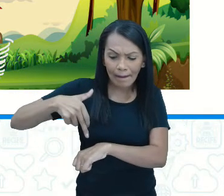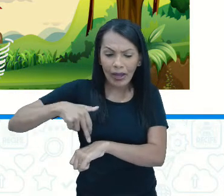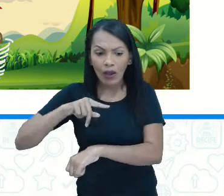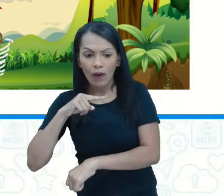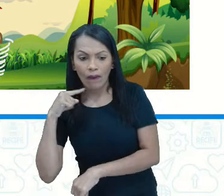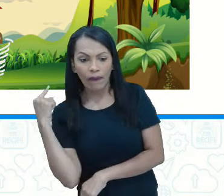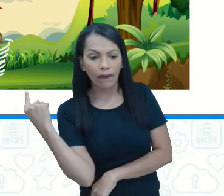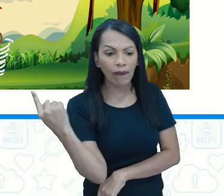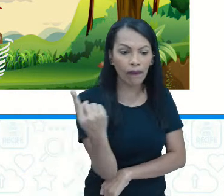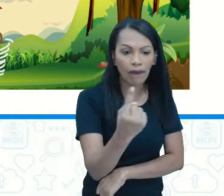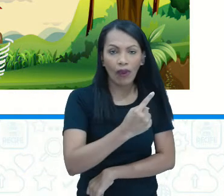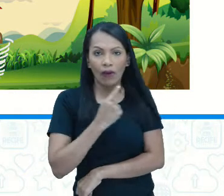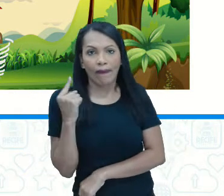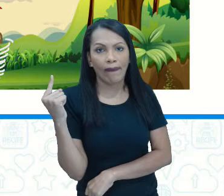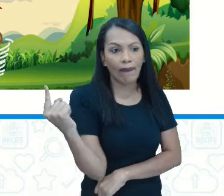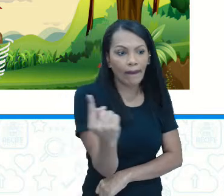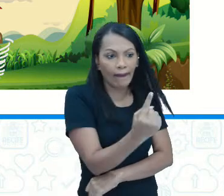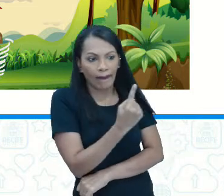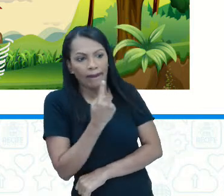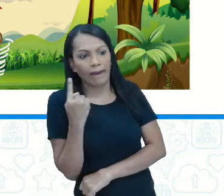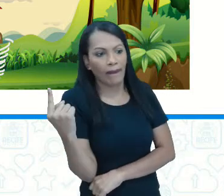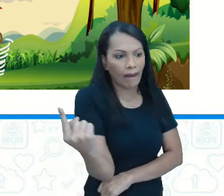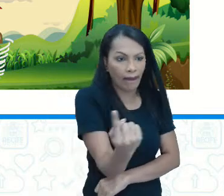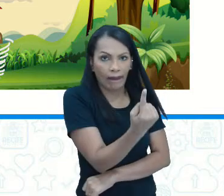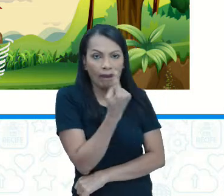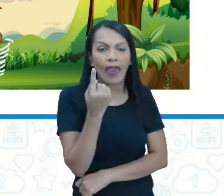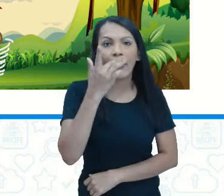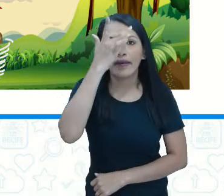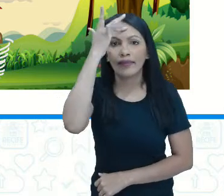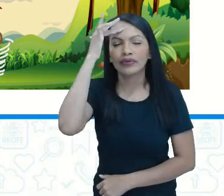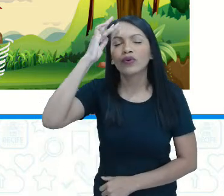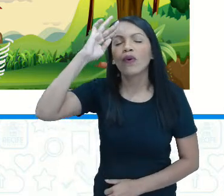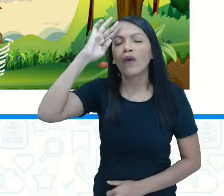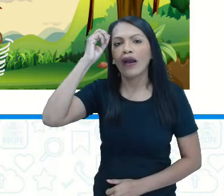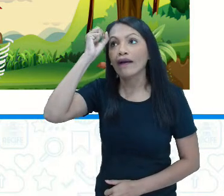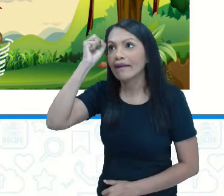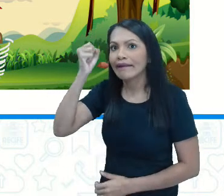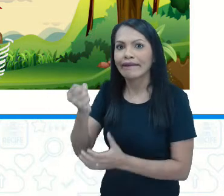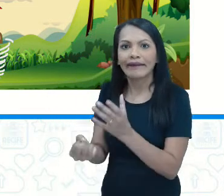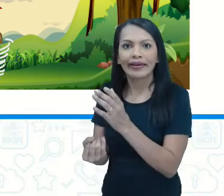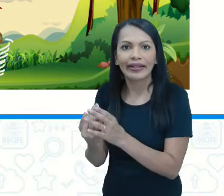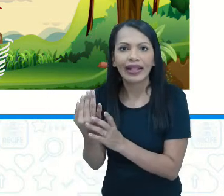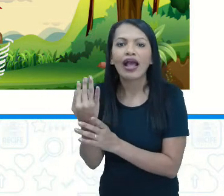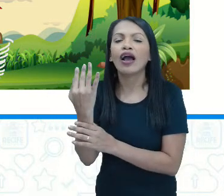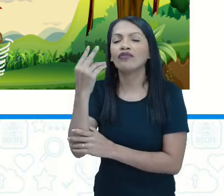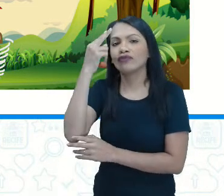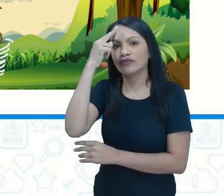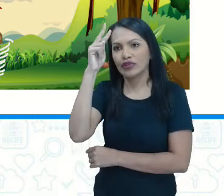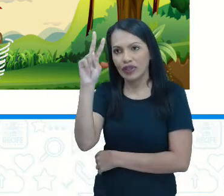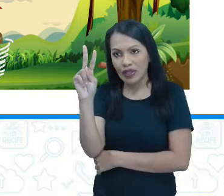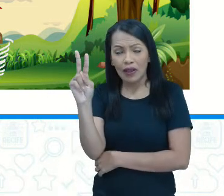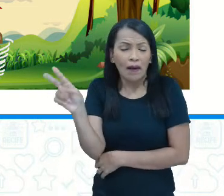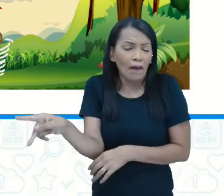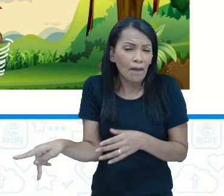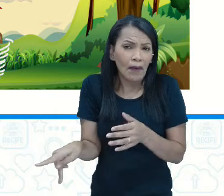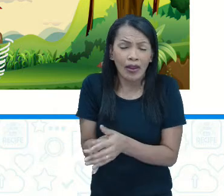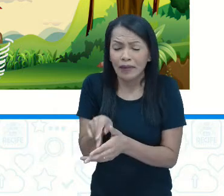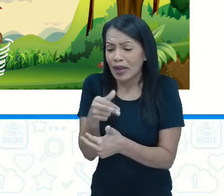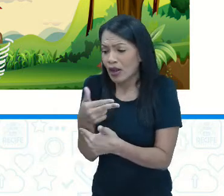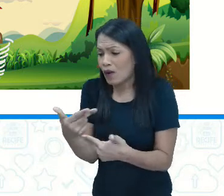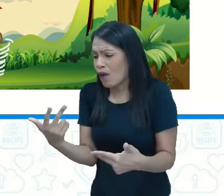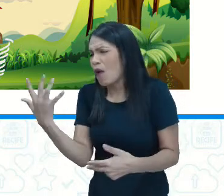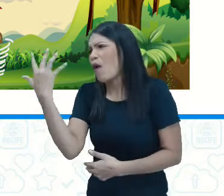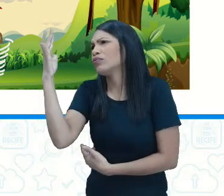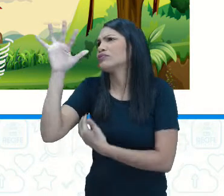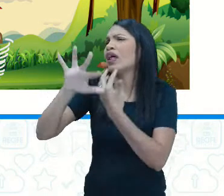que as pessoas criavam as histórias, não é? A partir de fenômenos da natureza, o